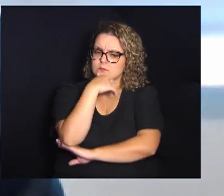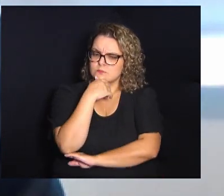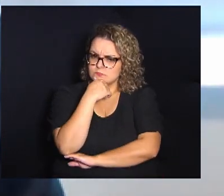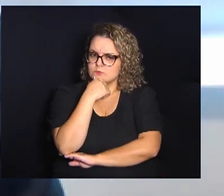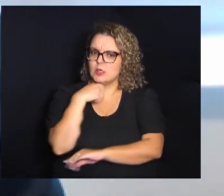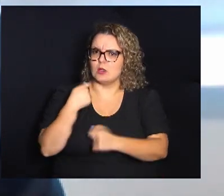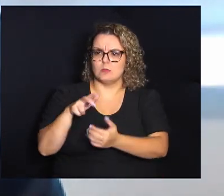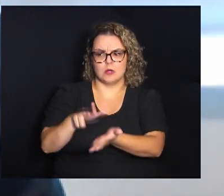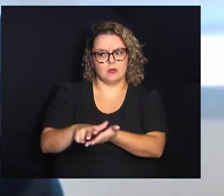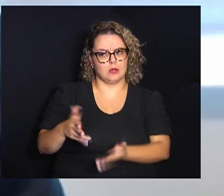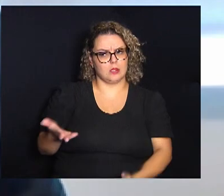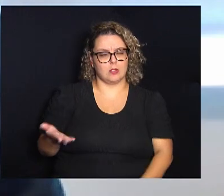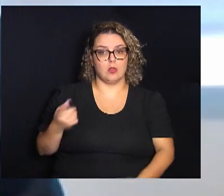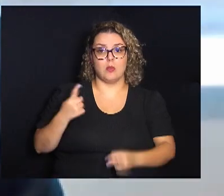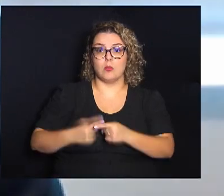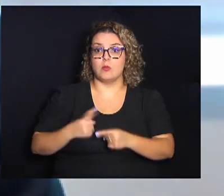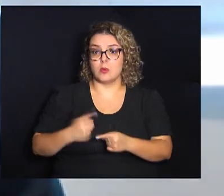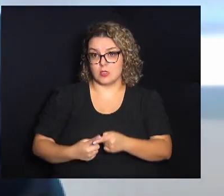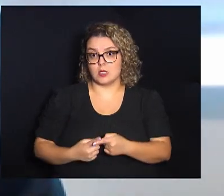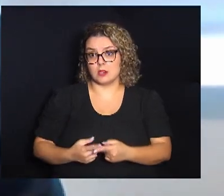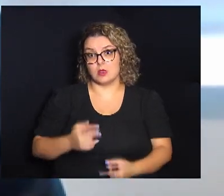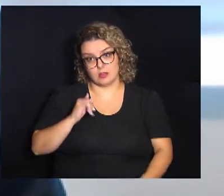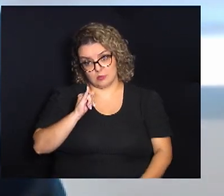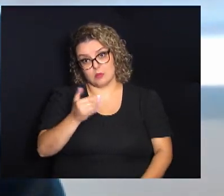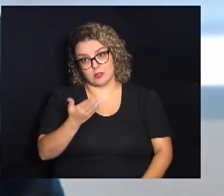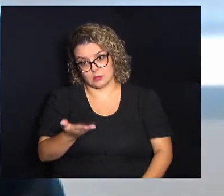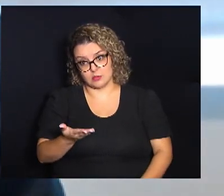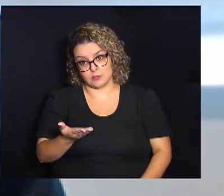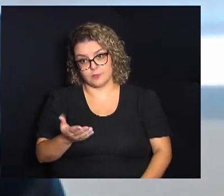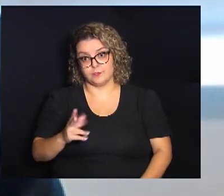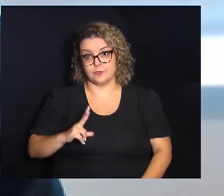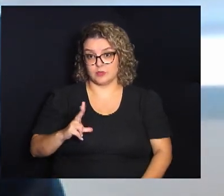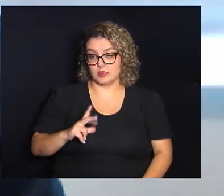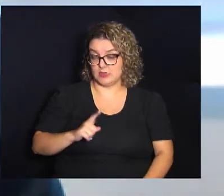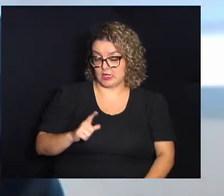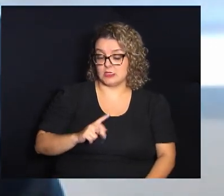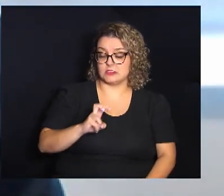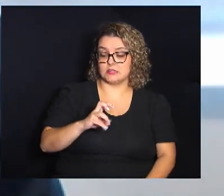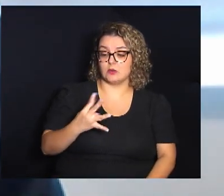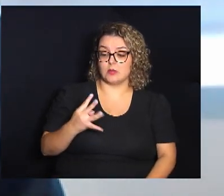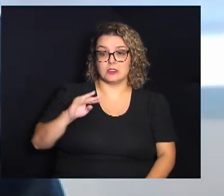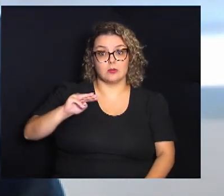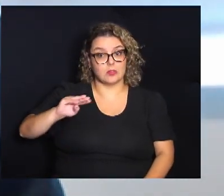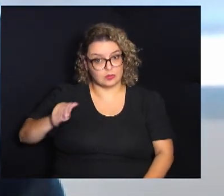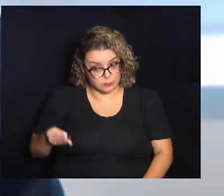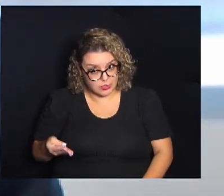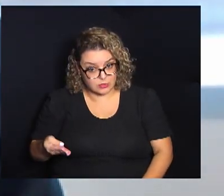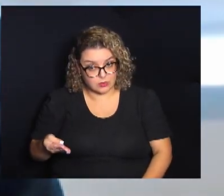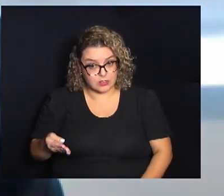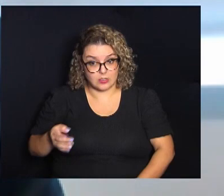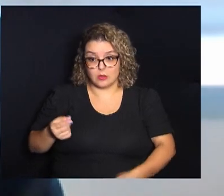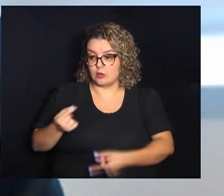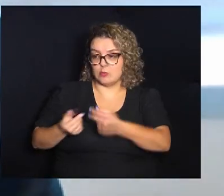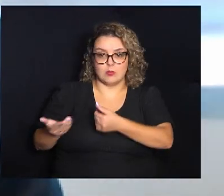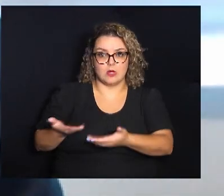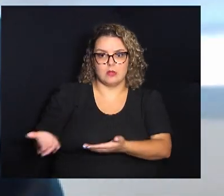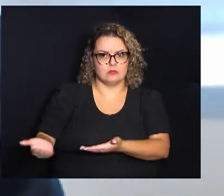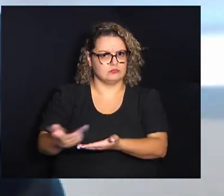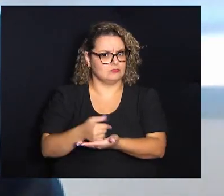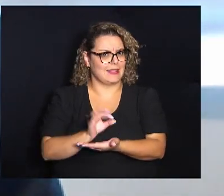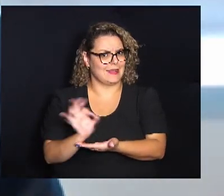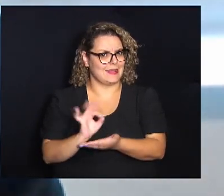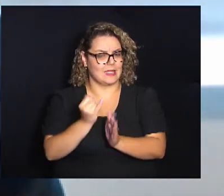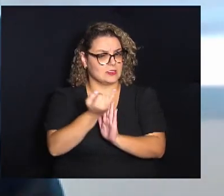isso daqui, porque é o que você acabou de falar. Tem 54 bilhões sendo movimentados e a gente não está arrecadando um centavo de